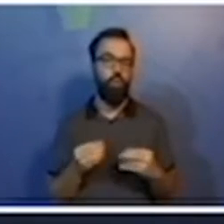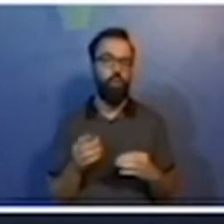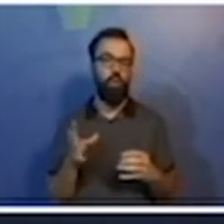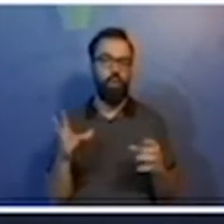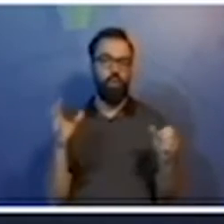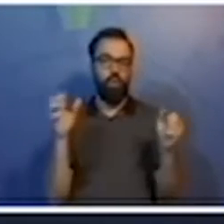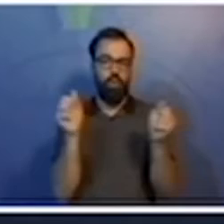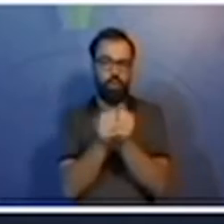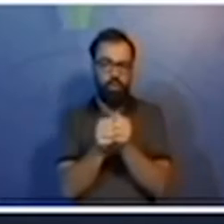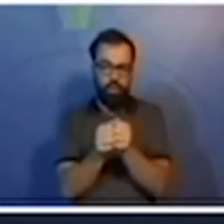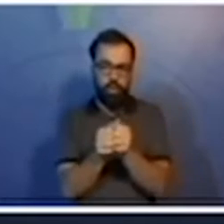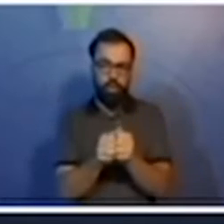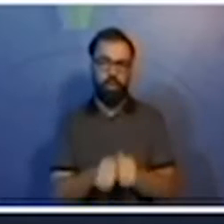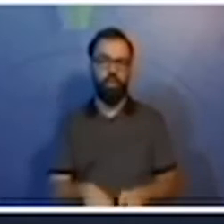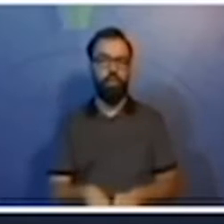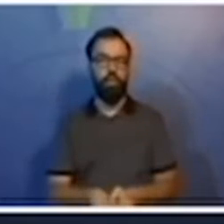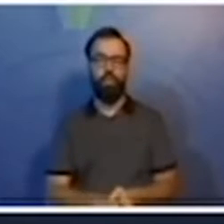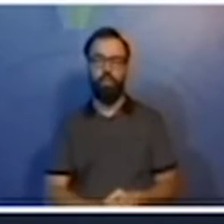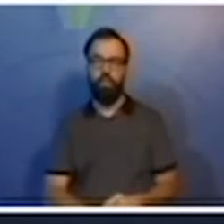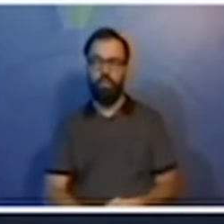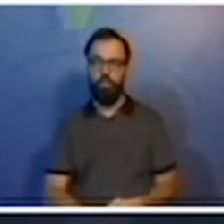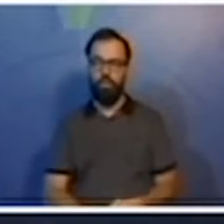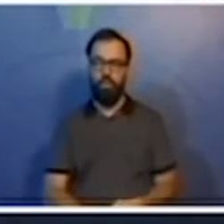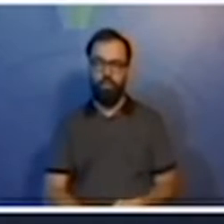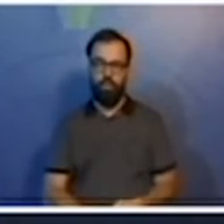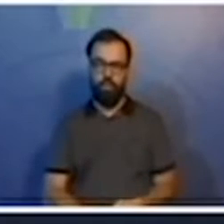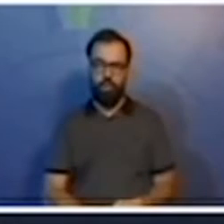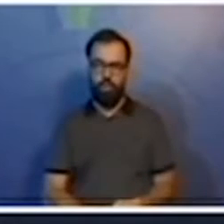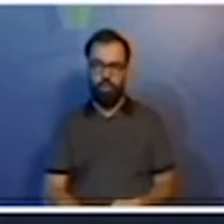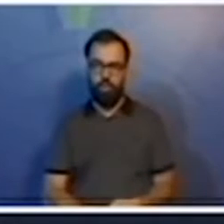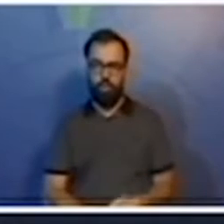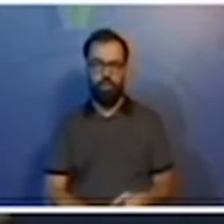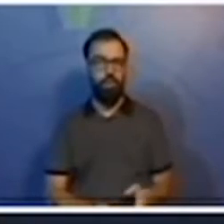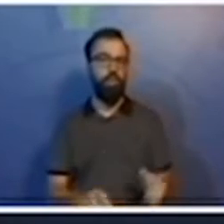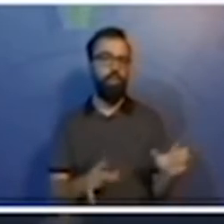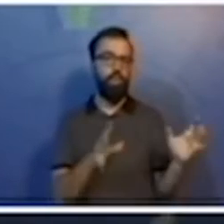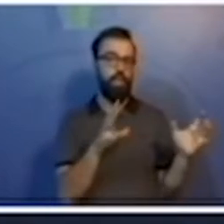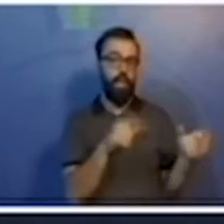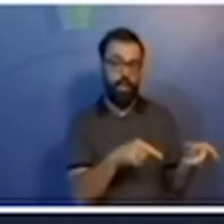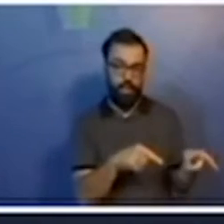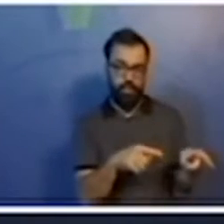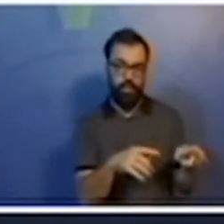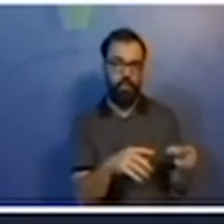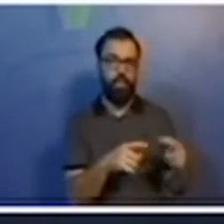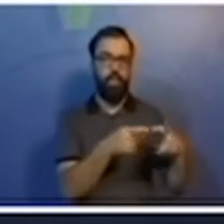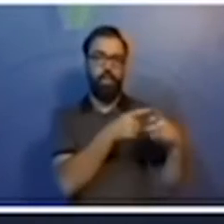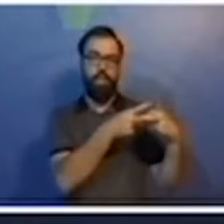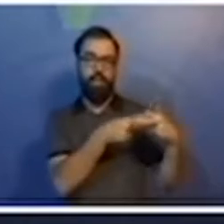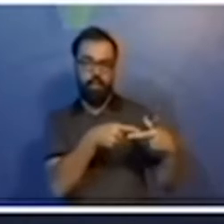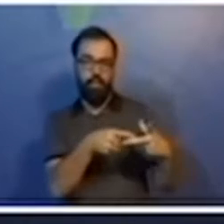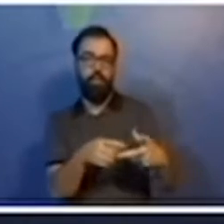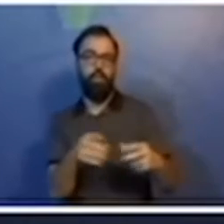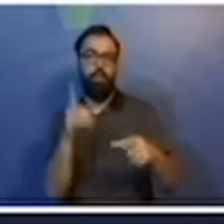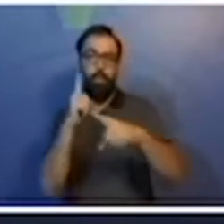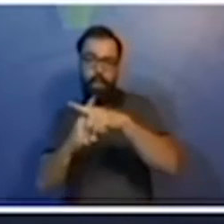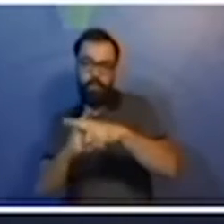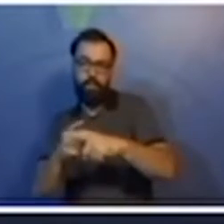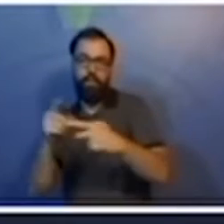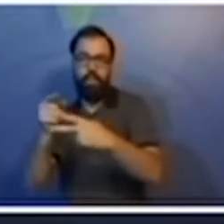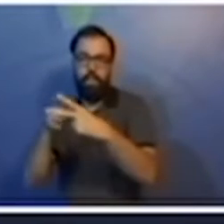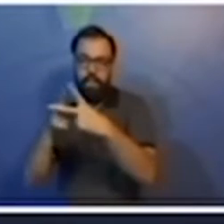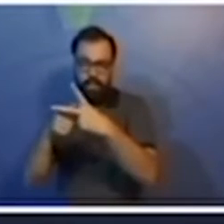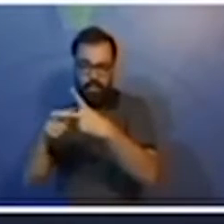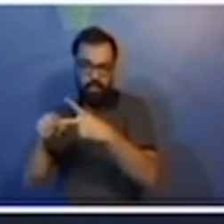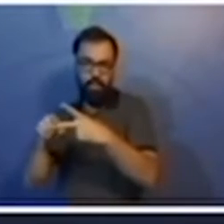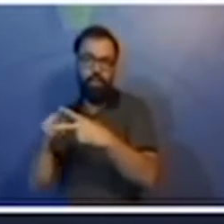maneira é essa? Quando eles formam um ângulo de 90 graus. Se dois ângulos